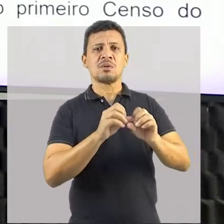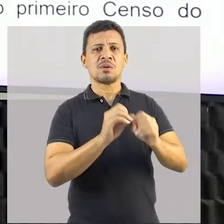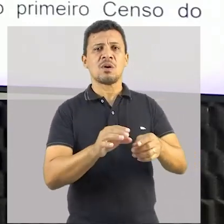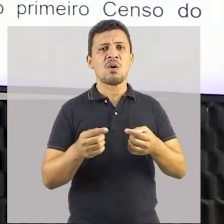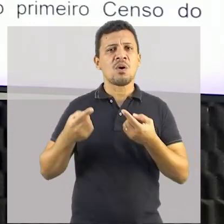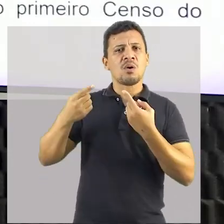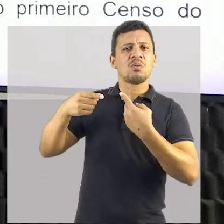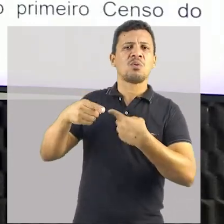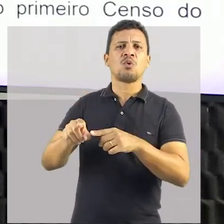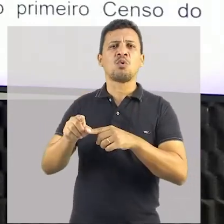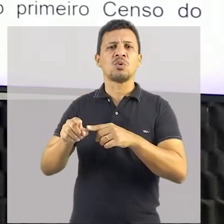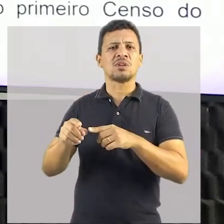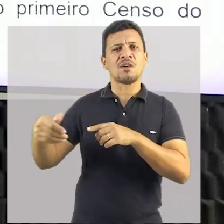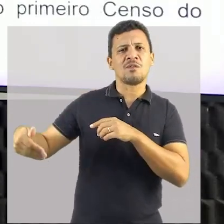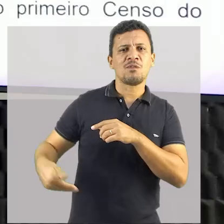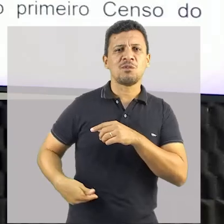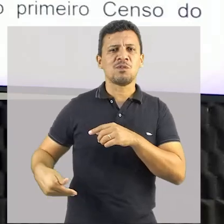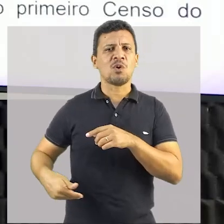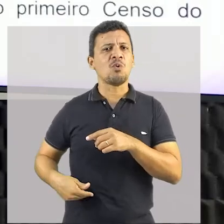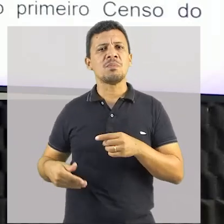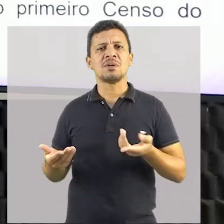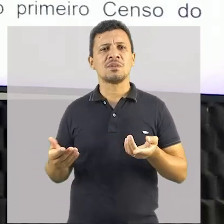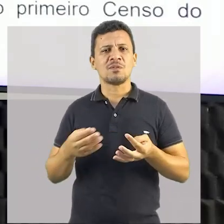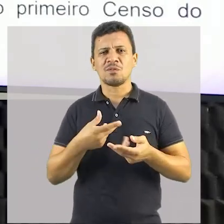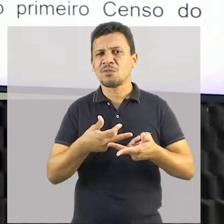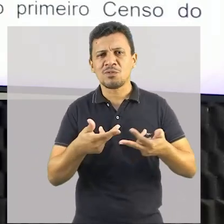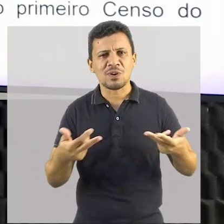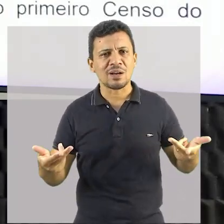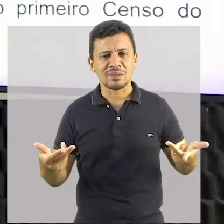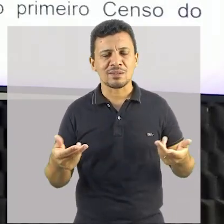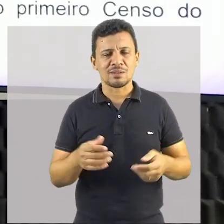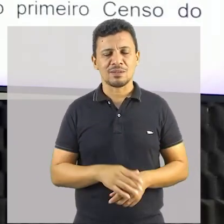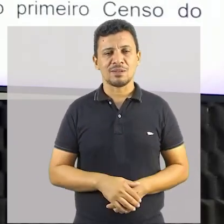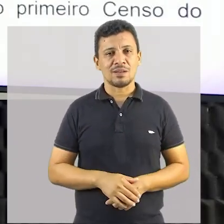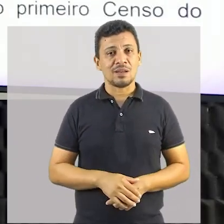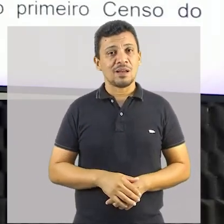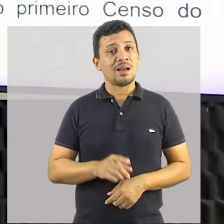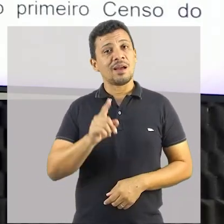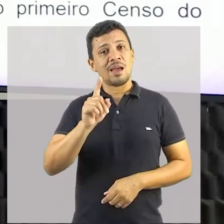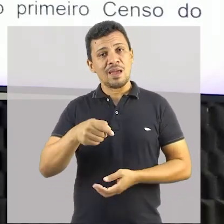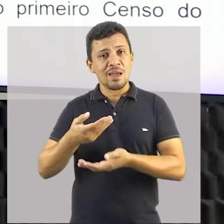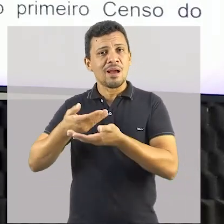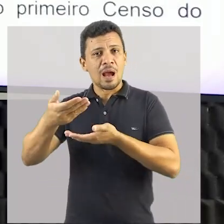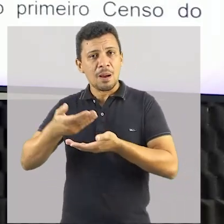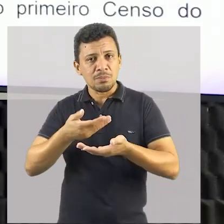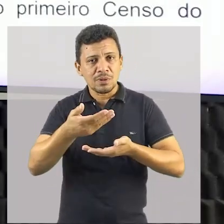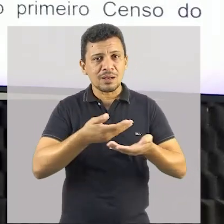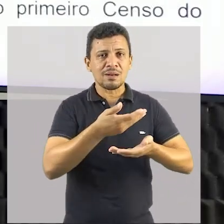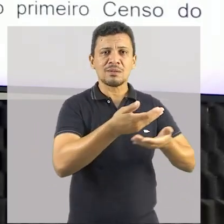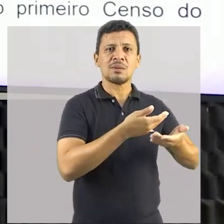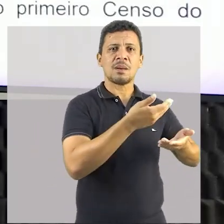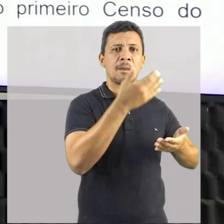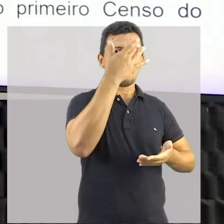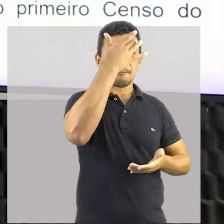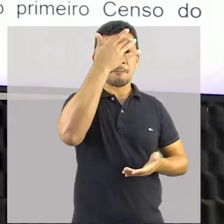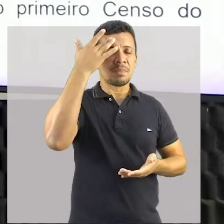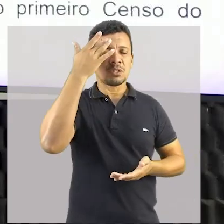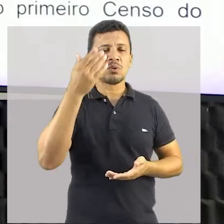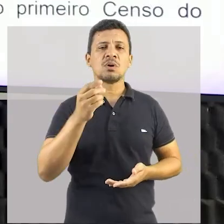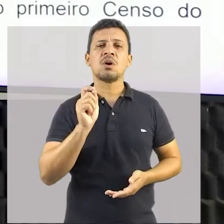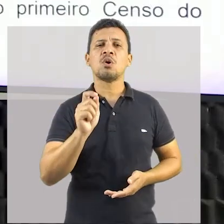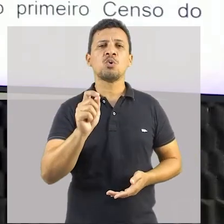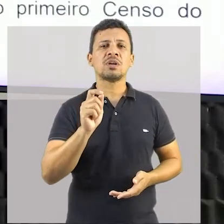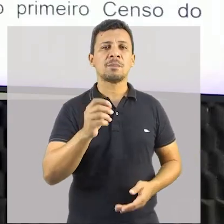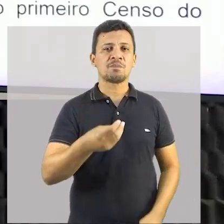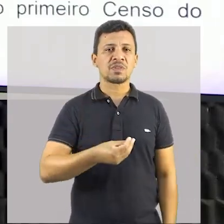combate à fome e outras coisas. Então, no momento em que isso é aplicado, as pessoas passam a ter uma